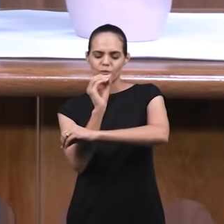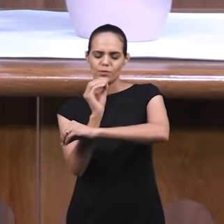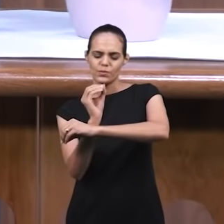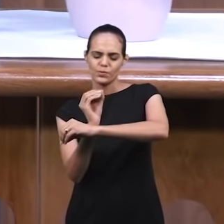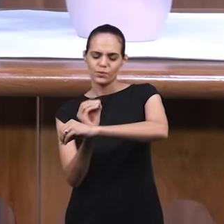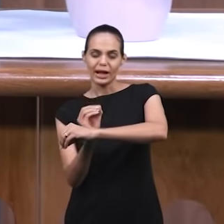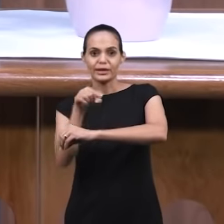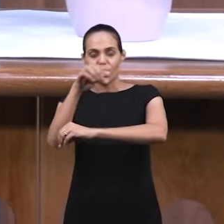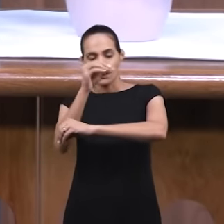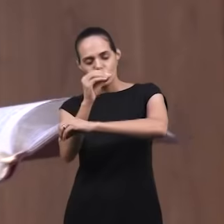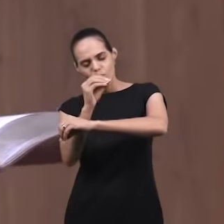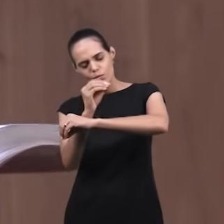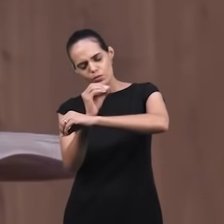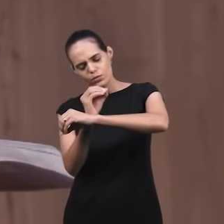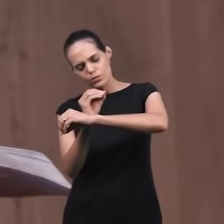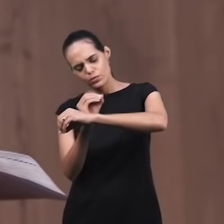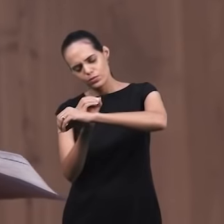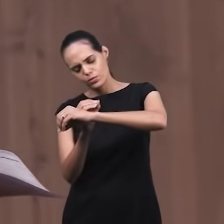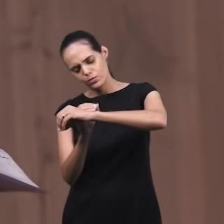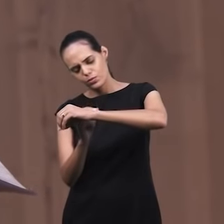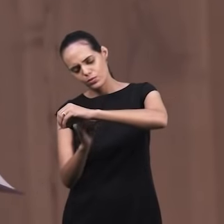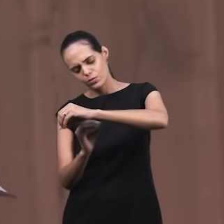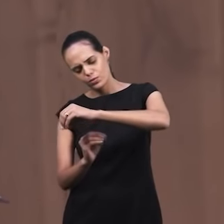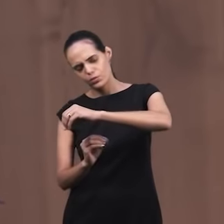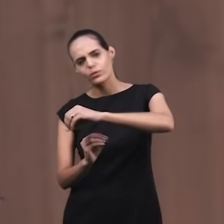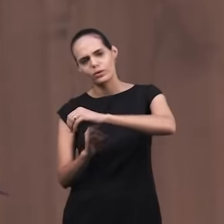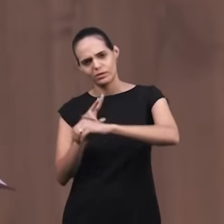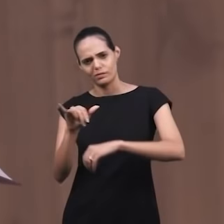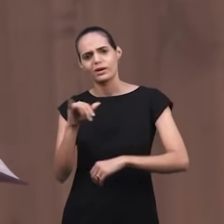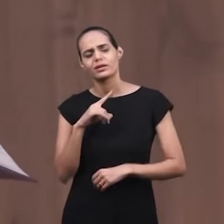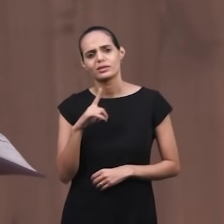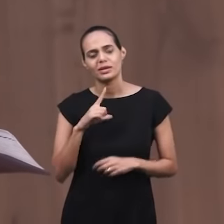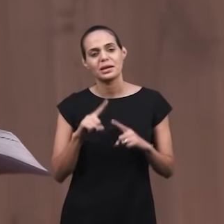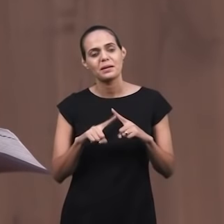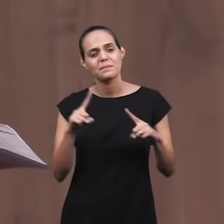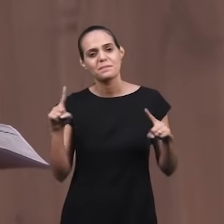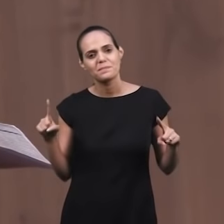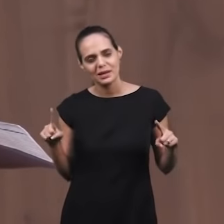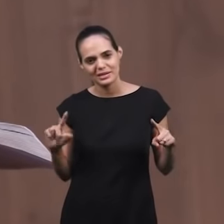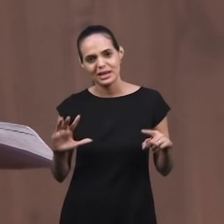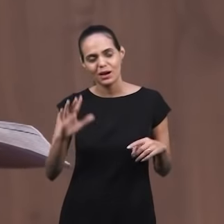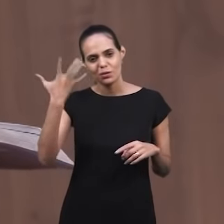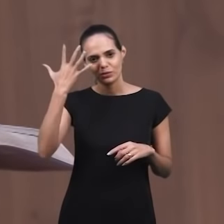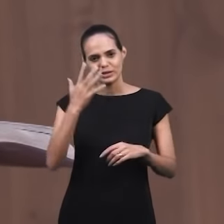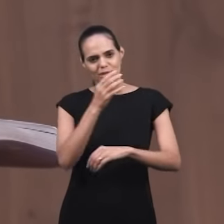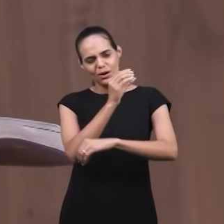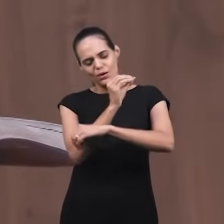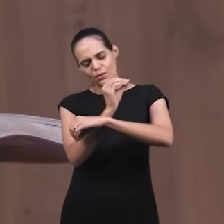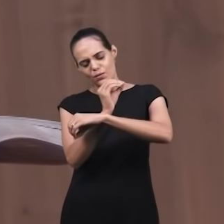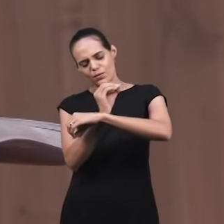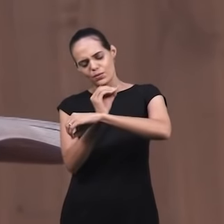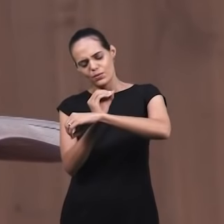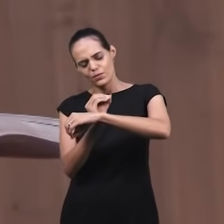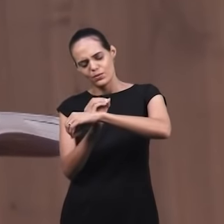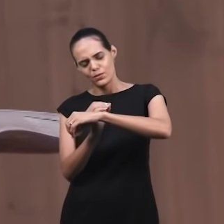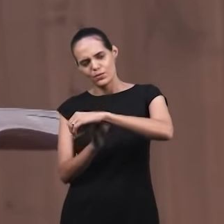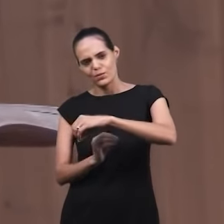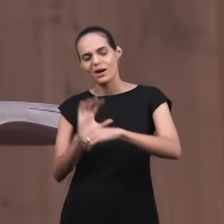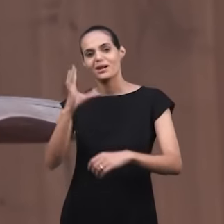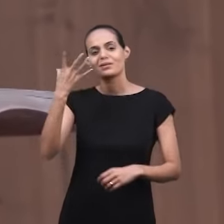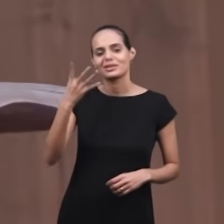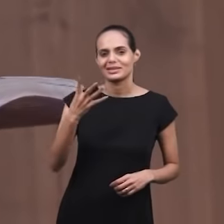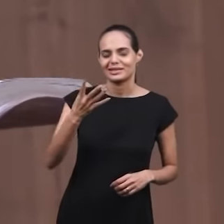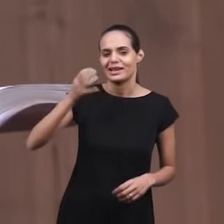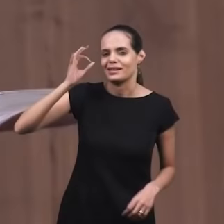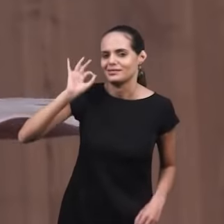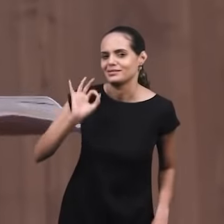certamente virá. Mas quando vier este ocaso, nós temos certeza de uma coisa. Temos certeza de